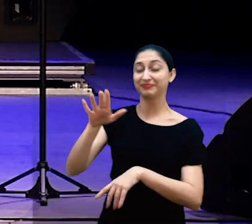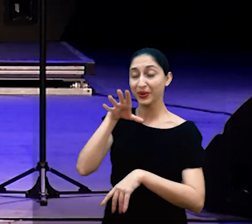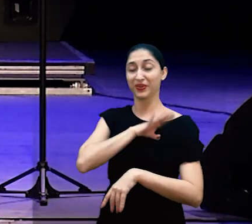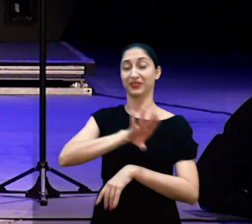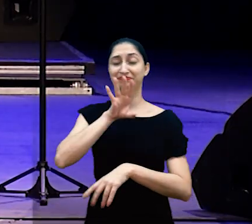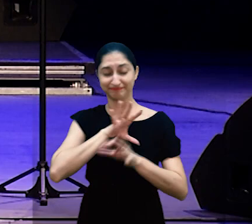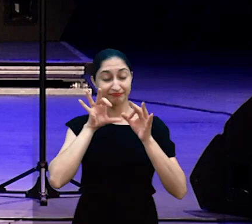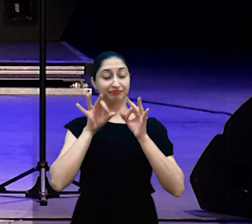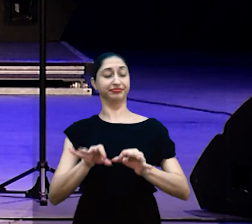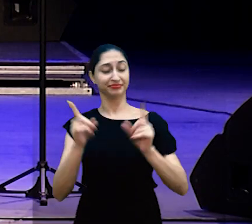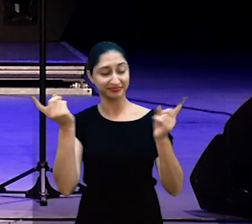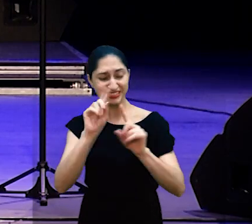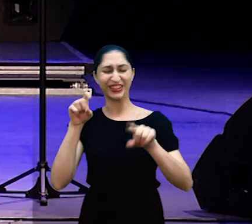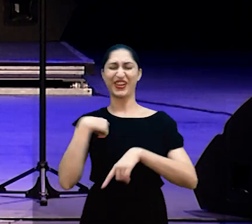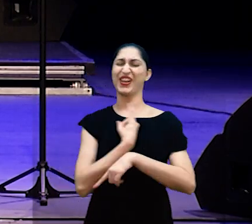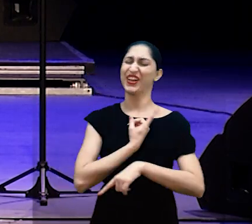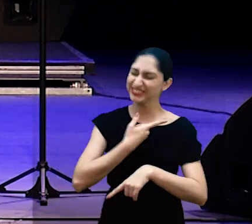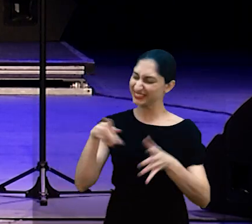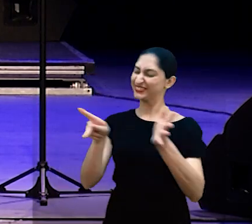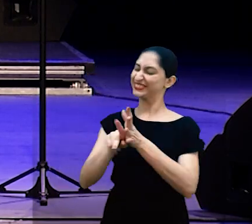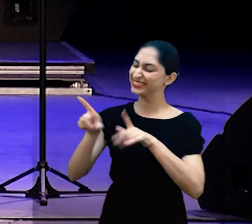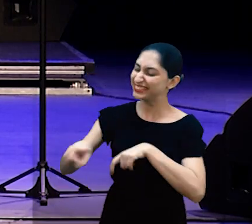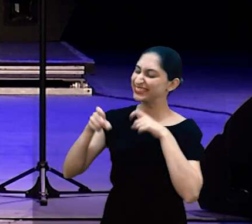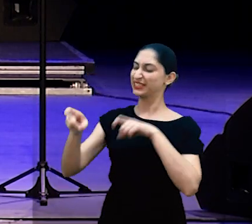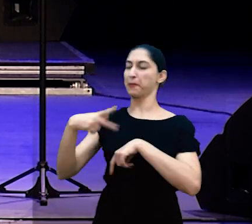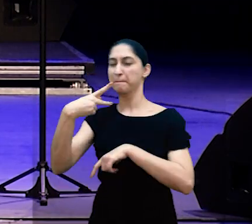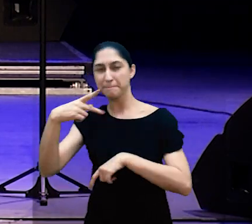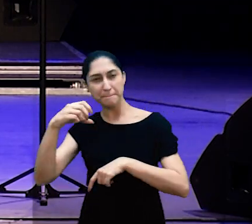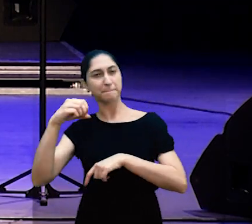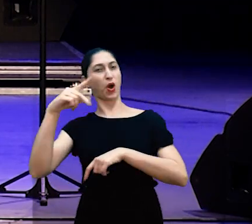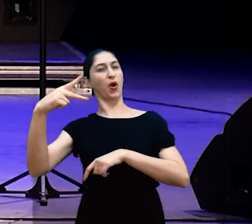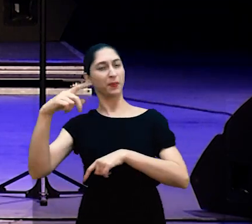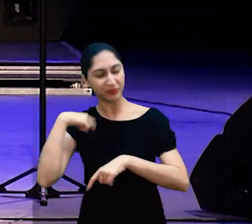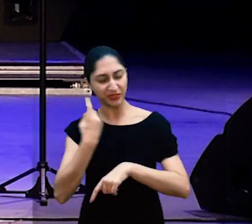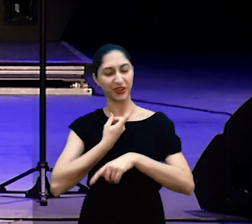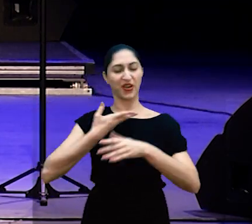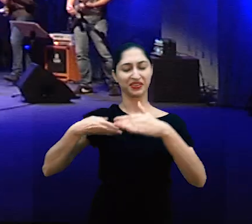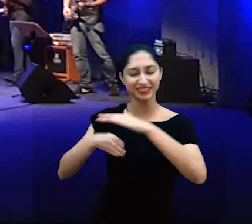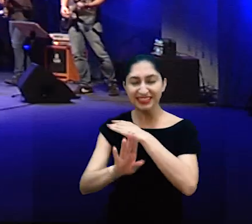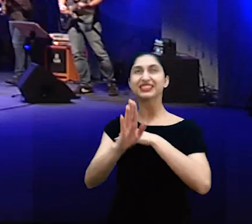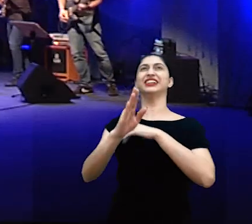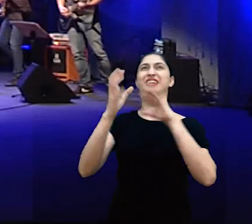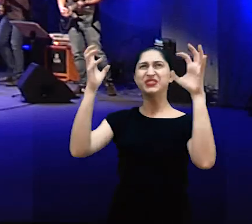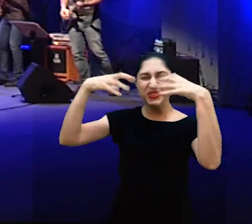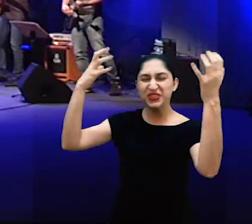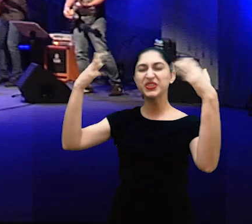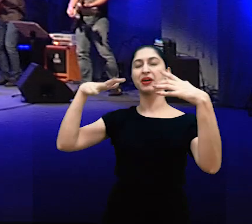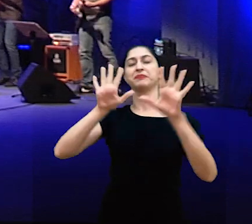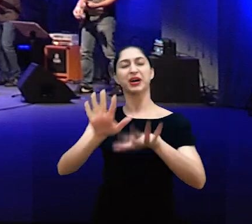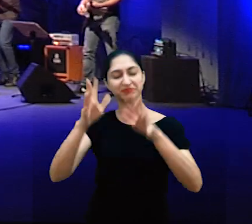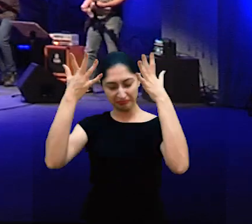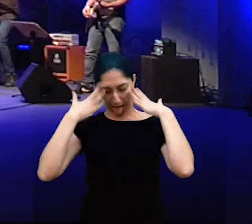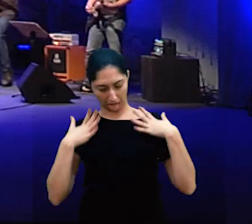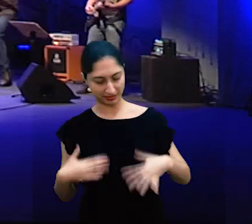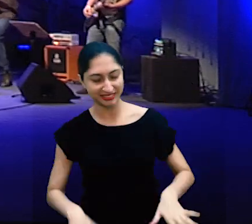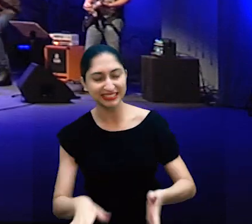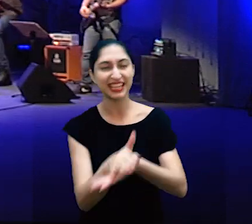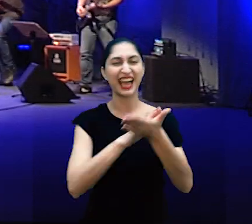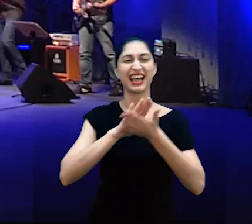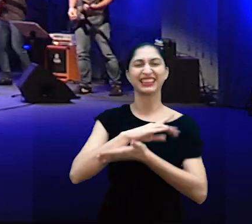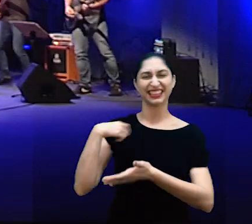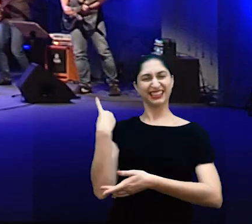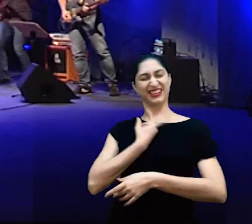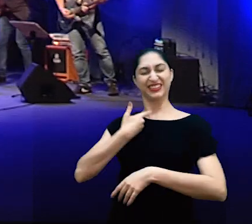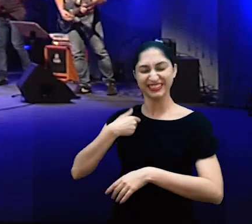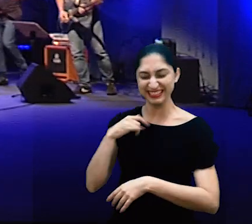português. Nós somos é caipira pop, nós entra na chuva e nem moia. Eu é love you, nós é jeca,